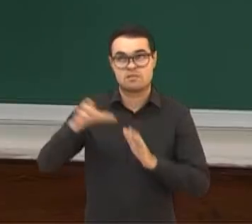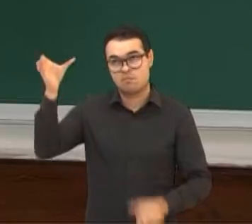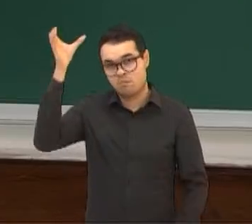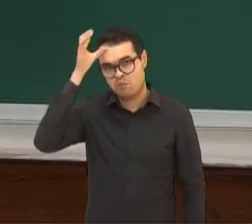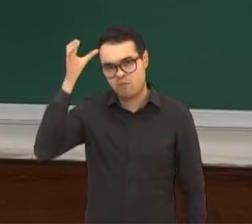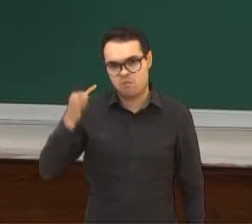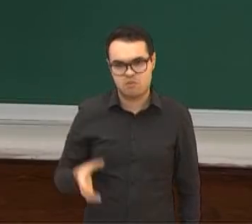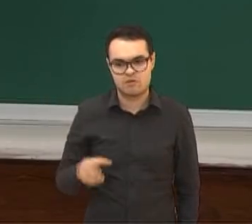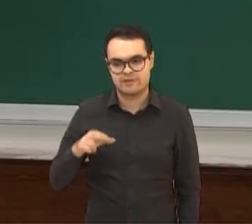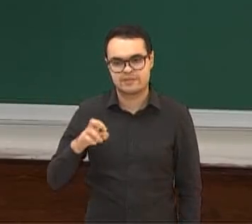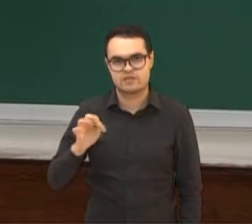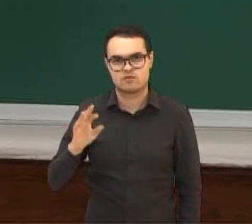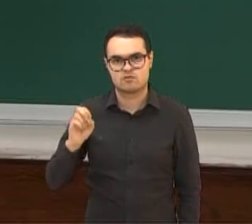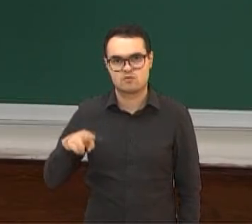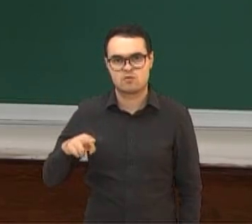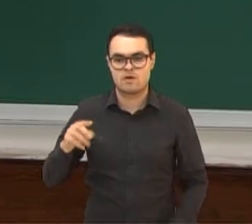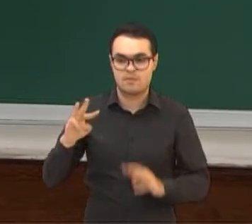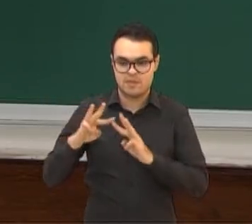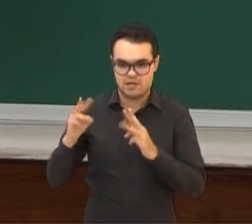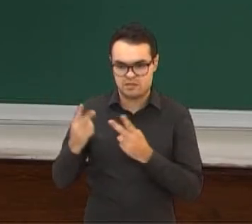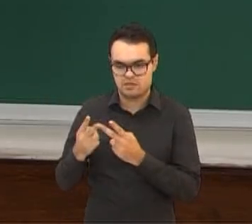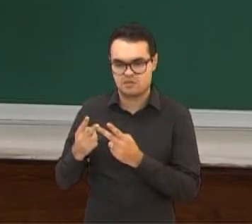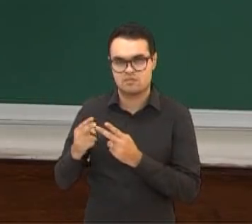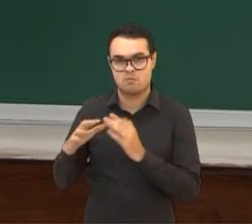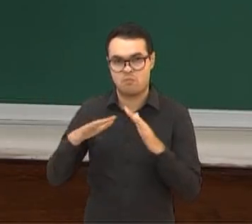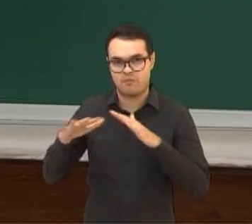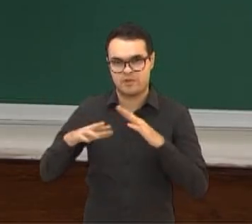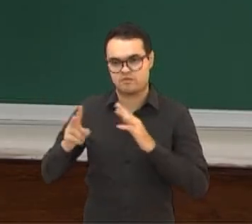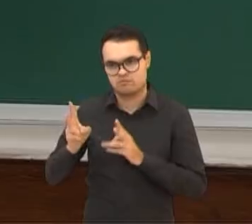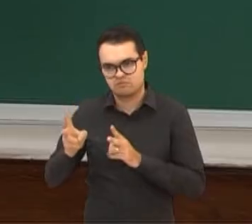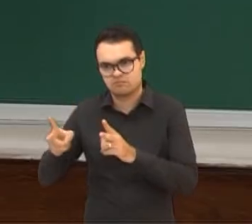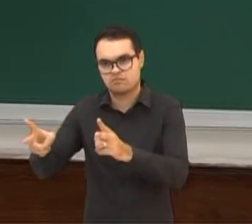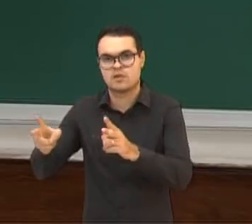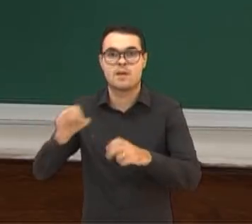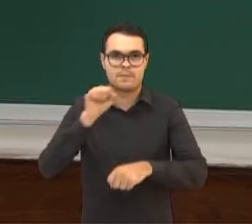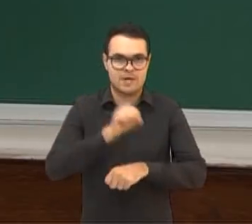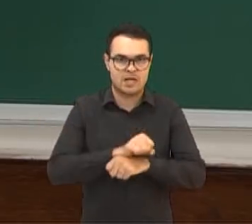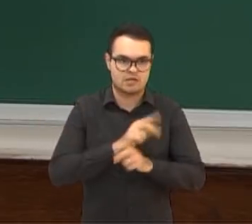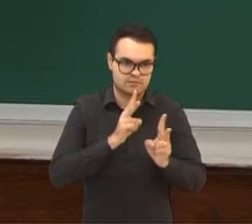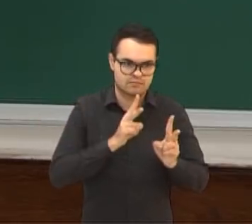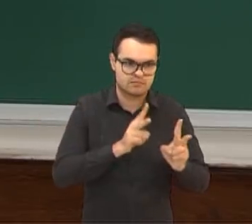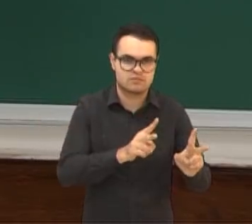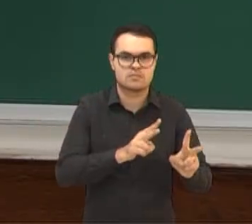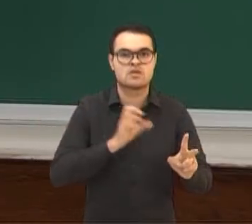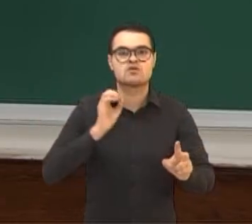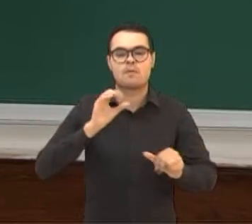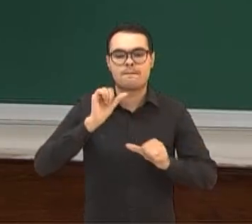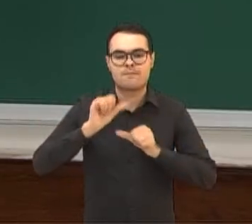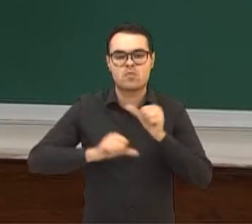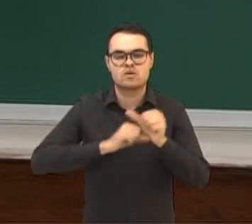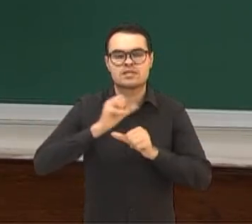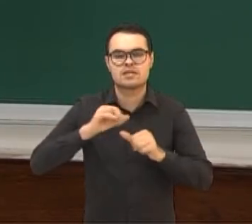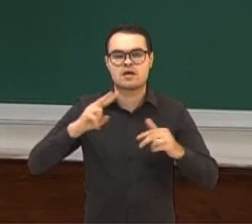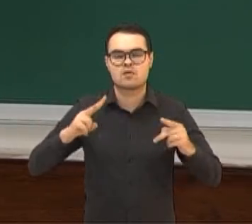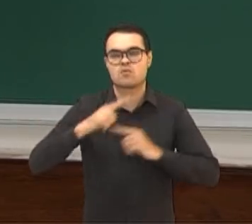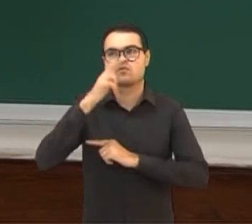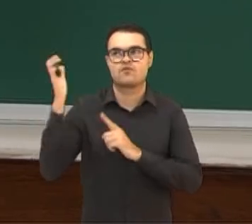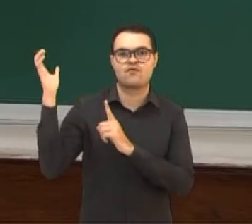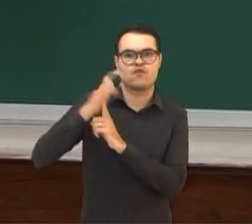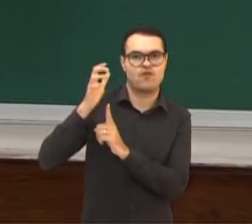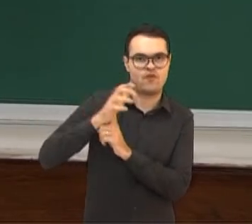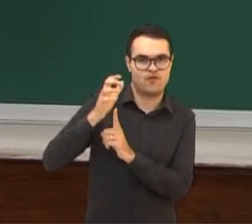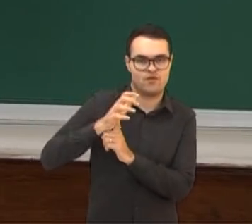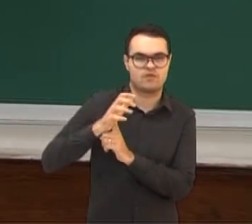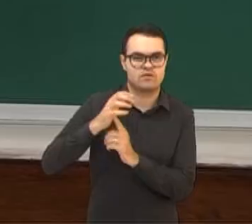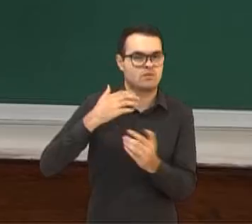matéria tende a continuar o seu movimento, seja repouso ou movimento, e só vai ser parado ou modificado por uma ação externa,